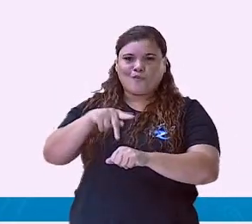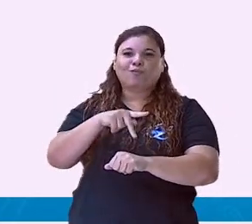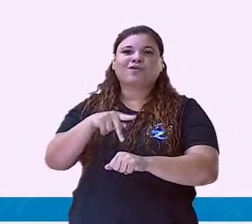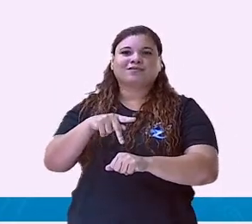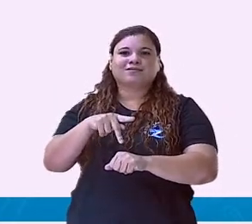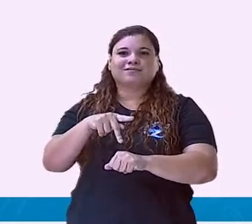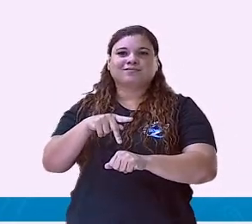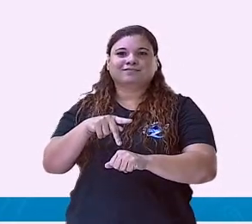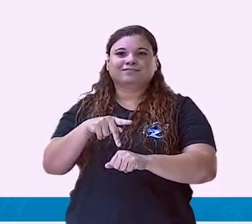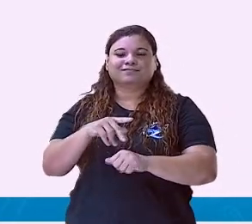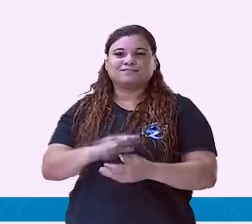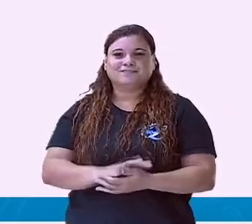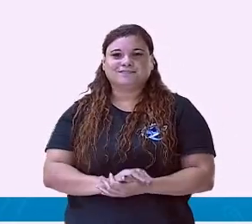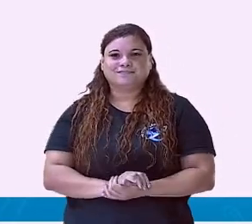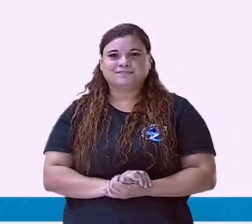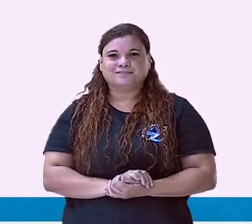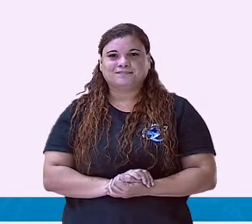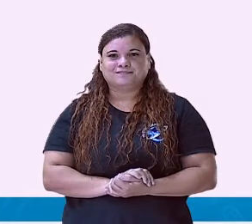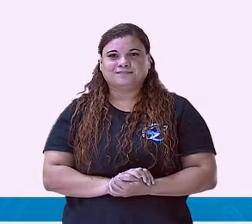Ok?